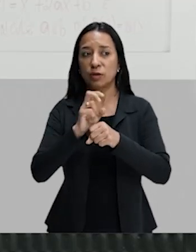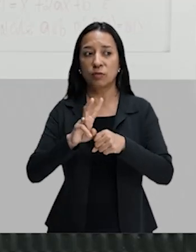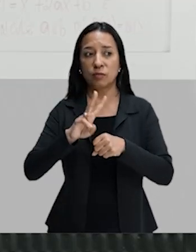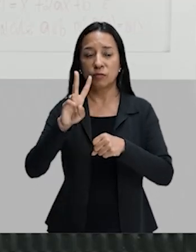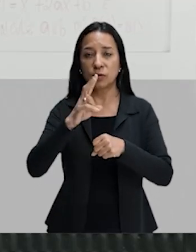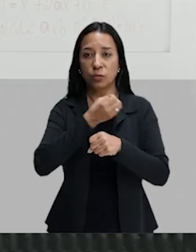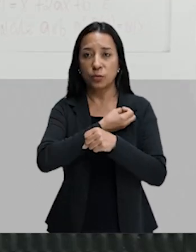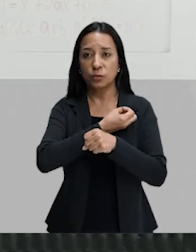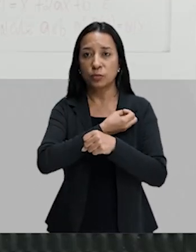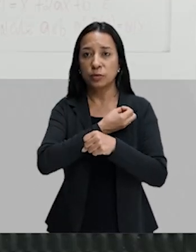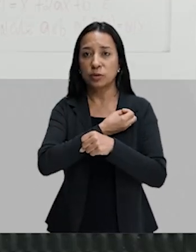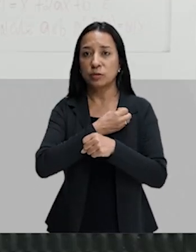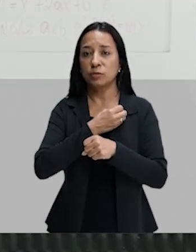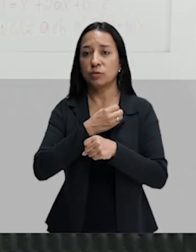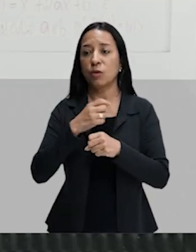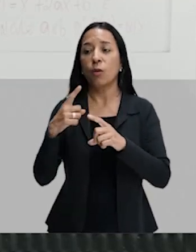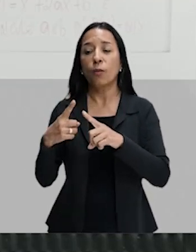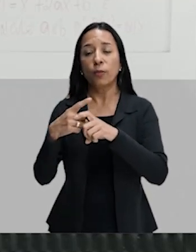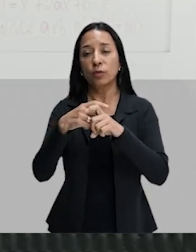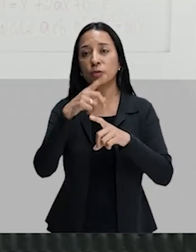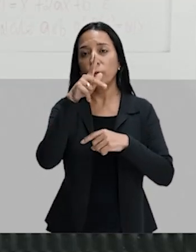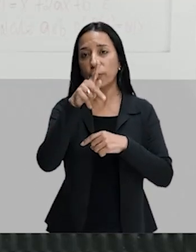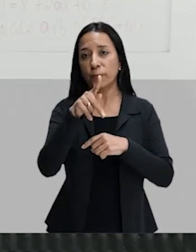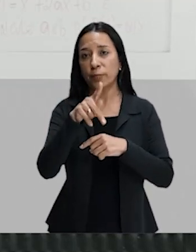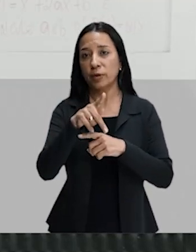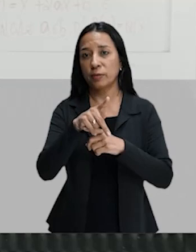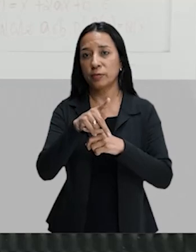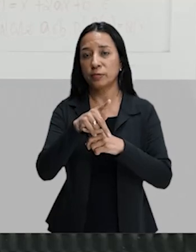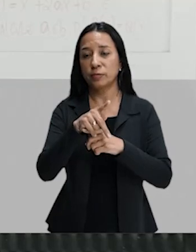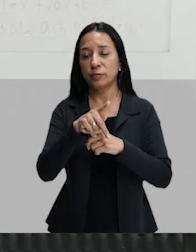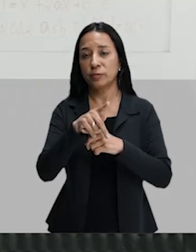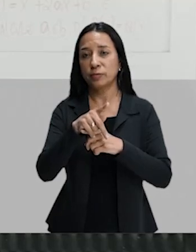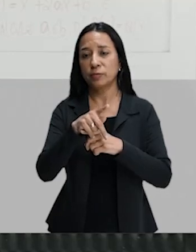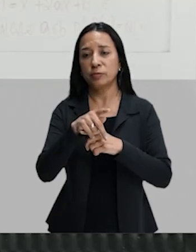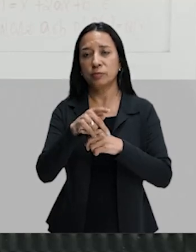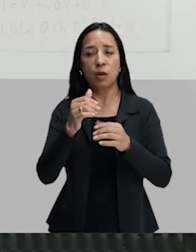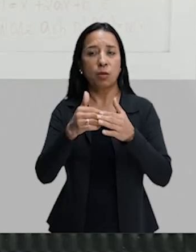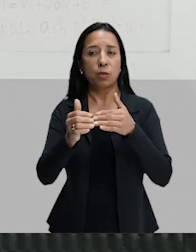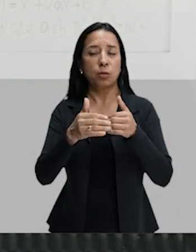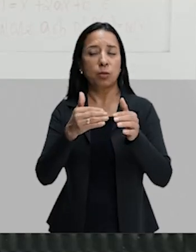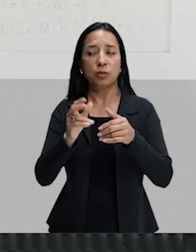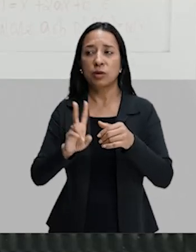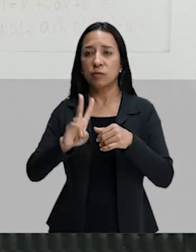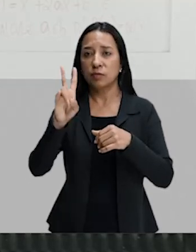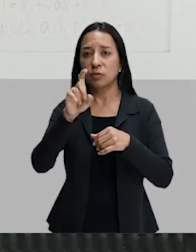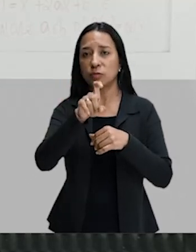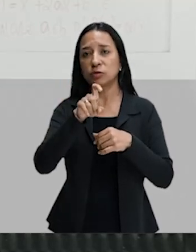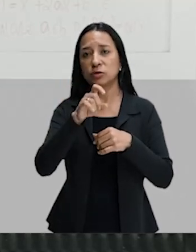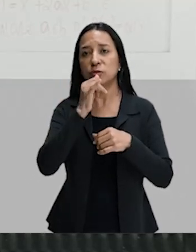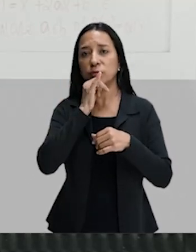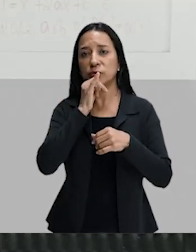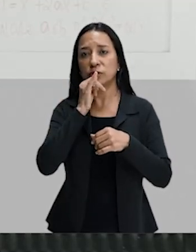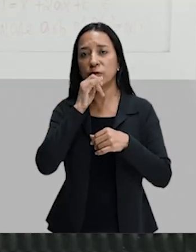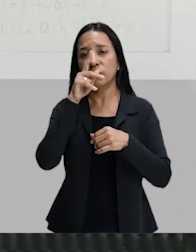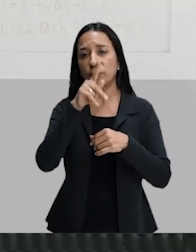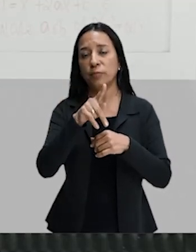do polinômio P para um determinado valor de x, por exemplo, um